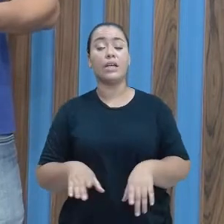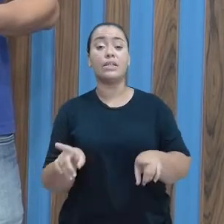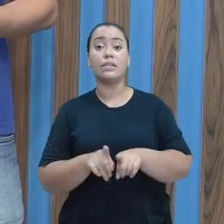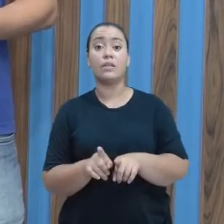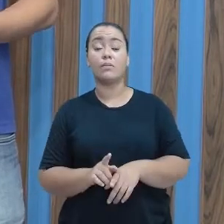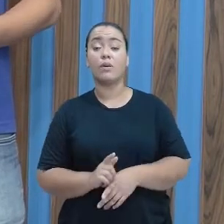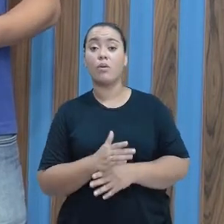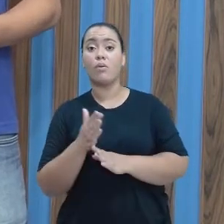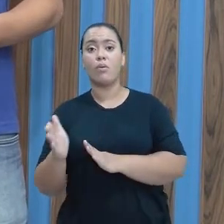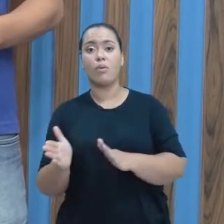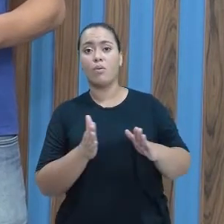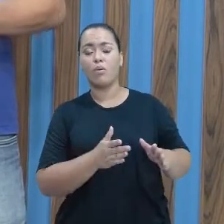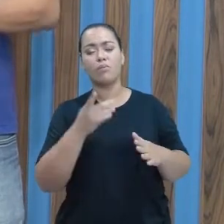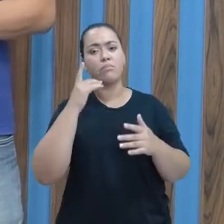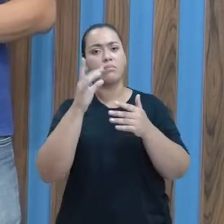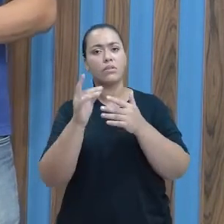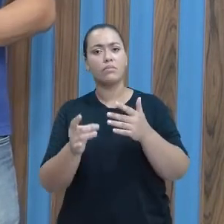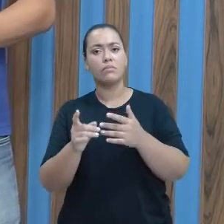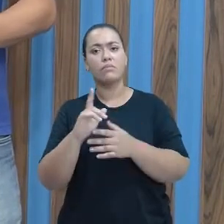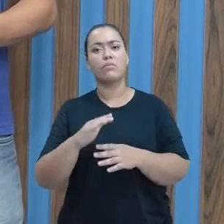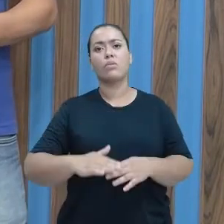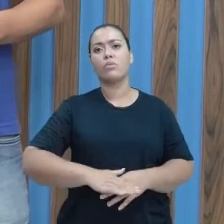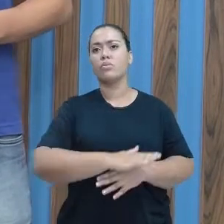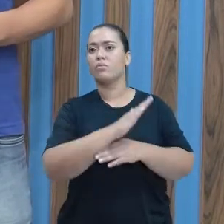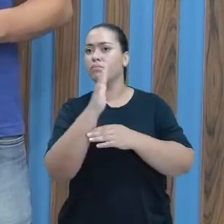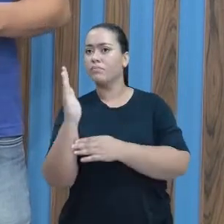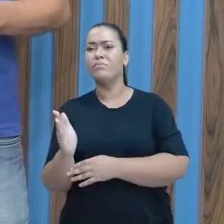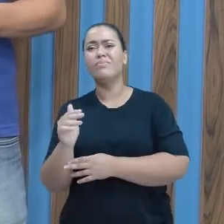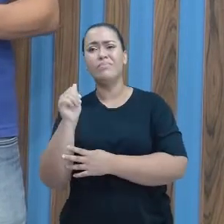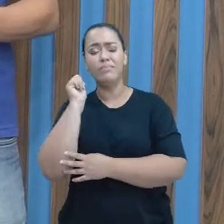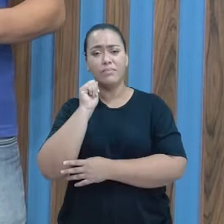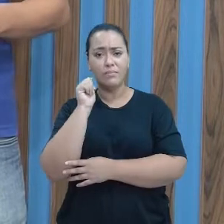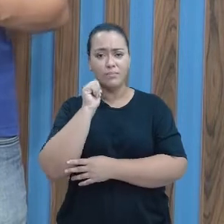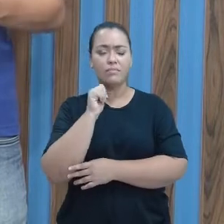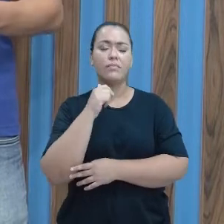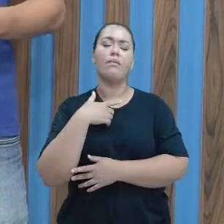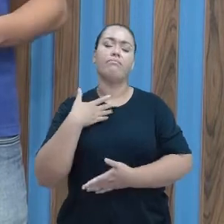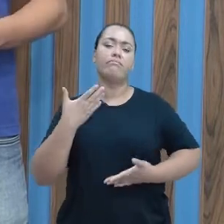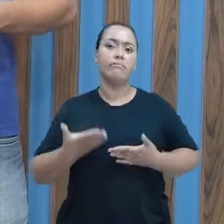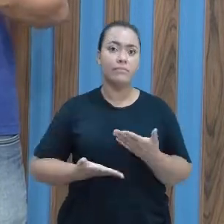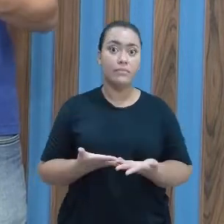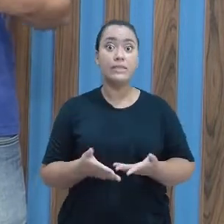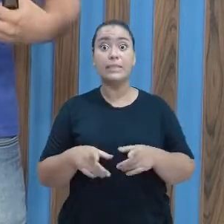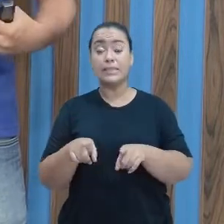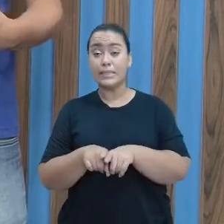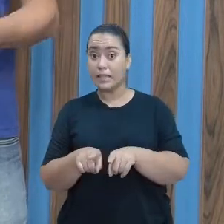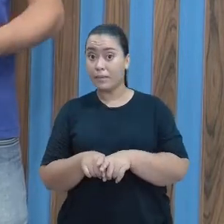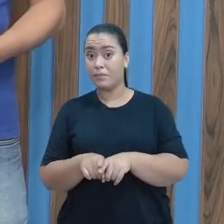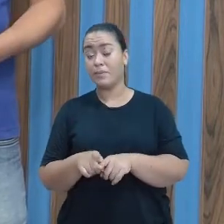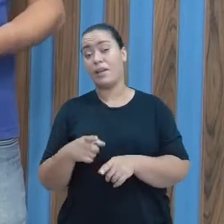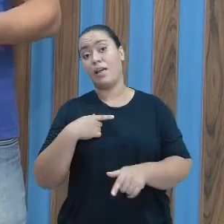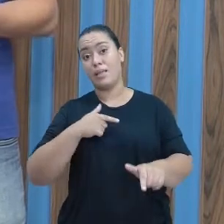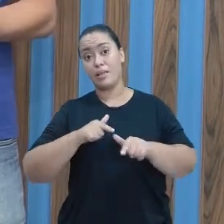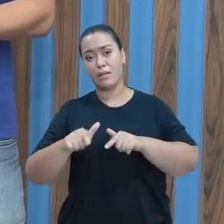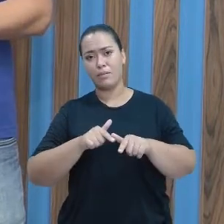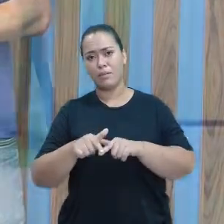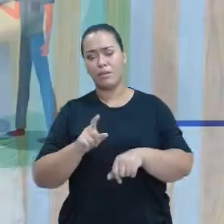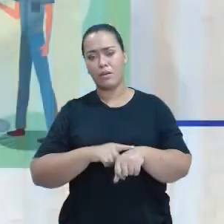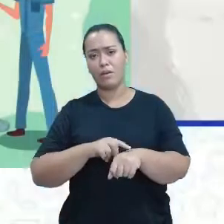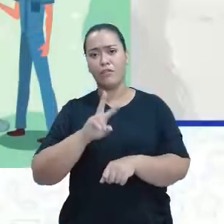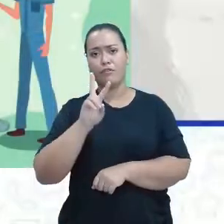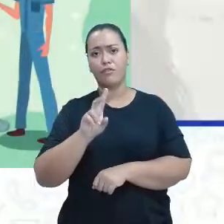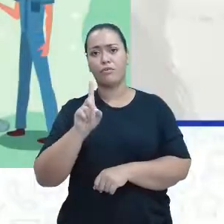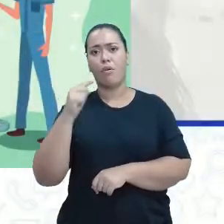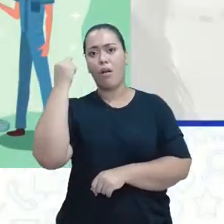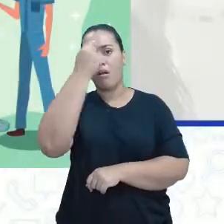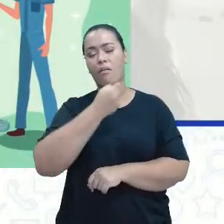outros dados, ao longo do dia, as mulheres acabam dedicando ou sendo tomado do seu tempo 21